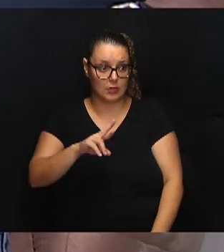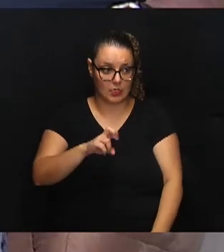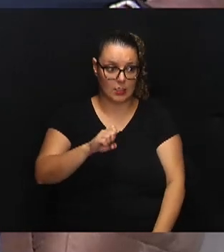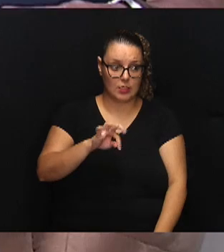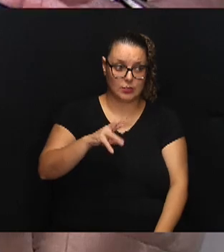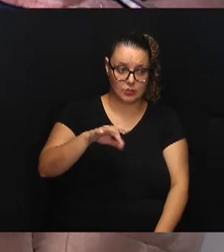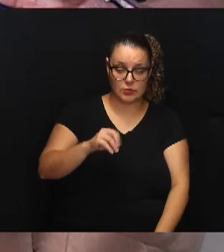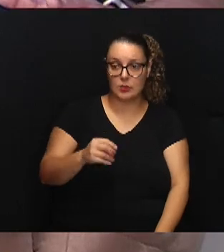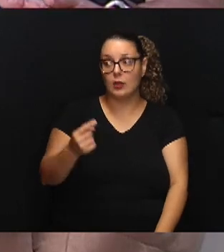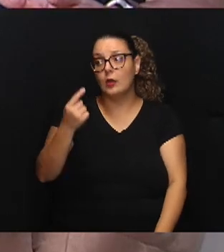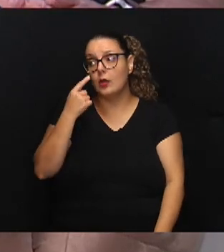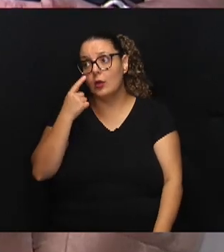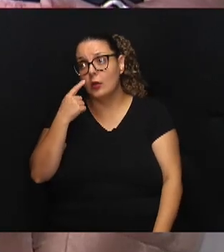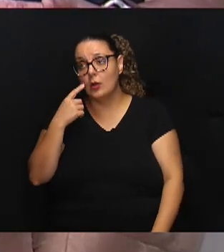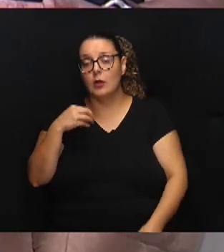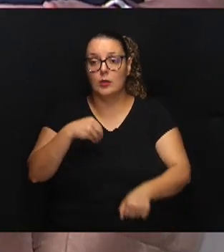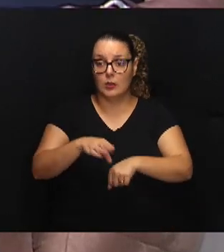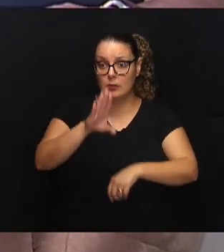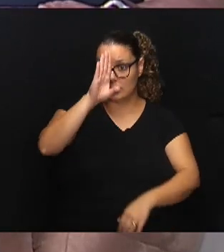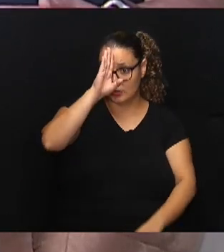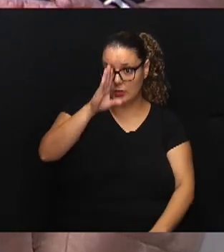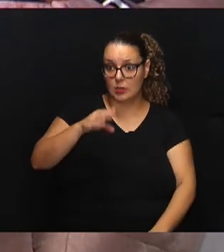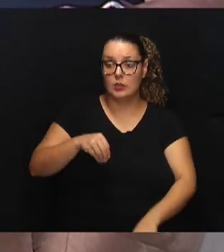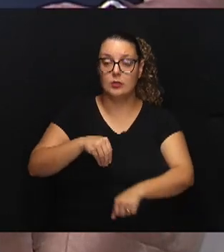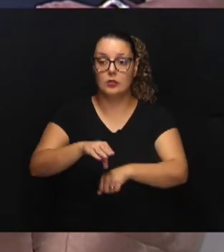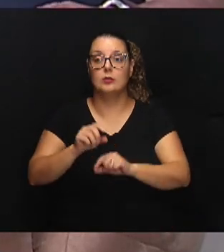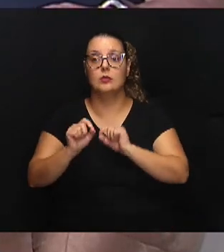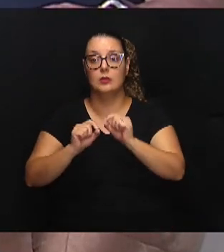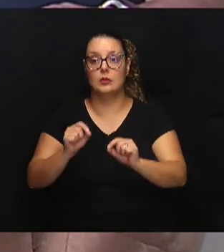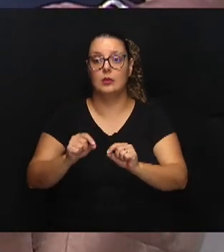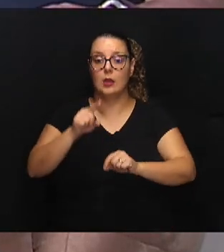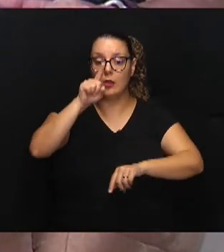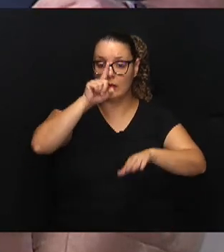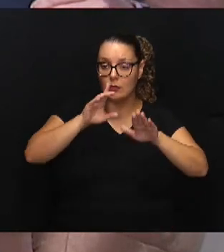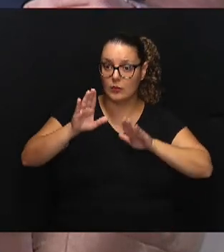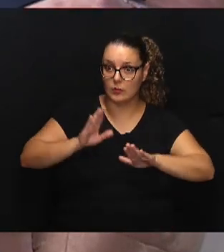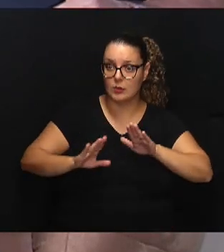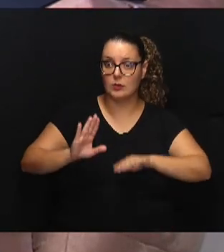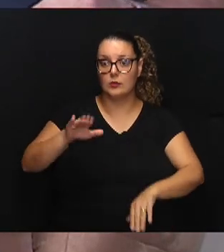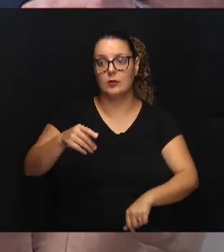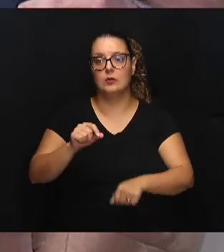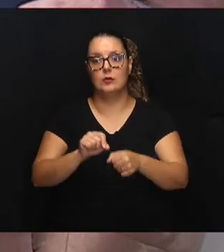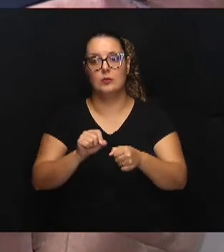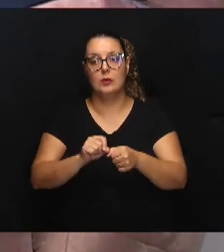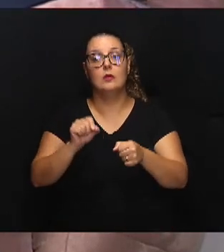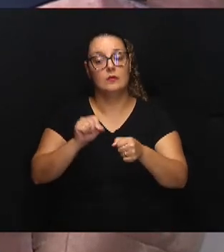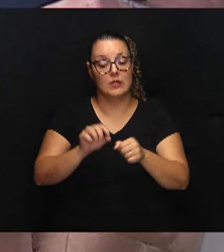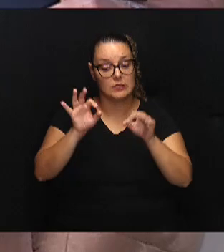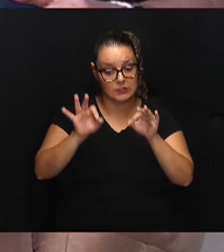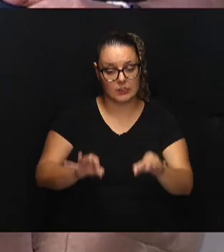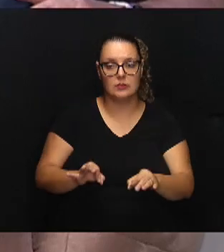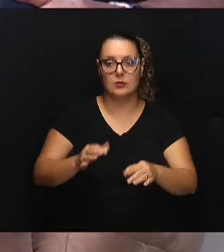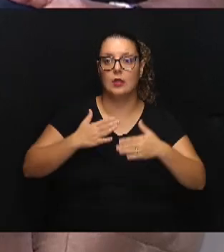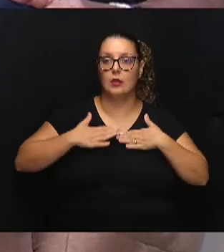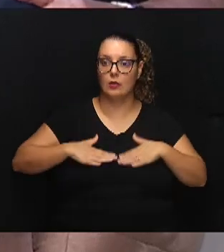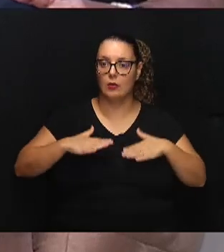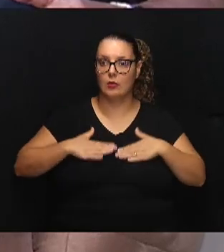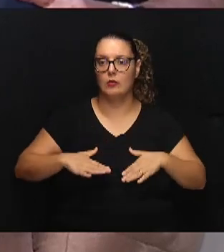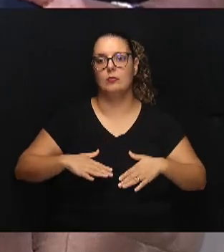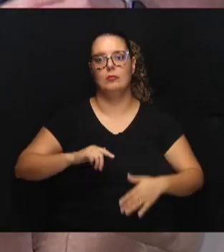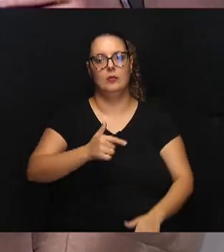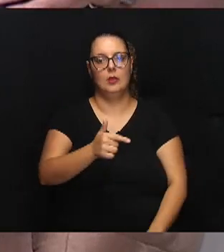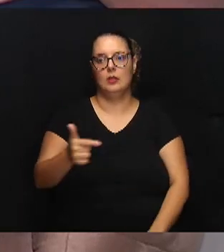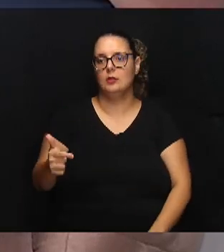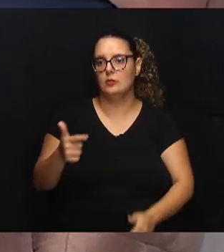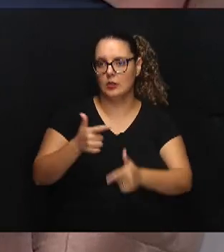Olha, a dica principal que eu dou é, toma cuidado na hora de fazer, faz direito, faz com calma, para não ter